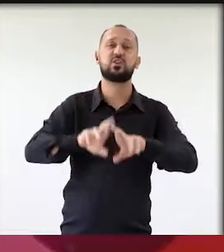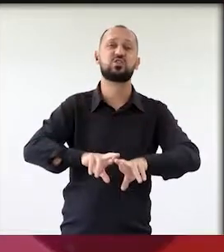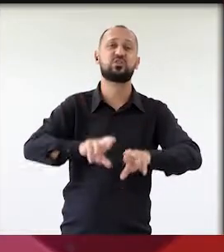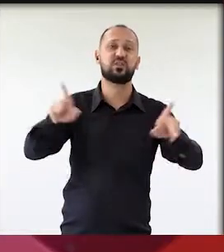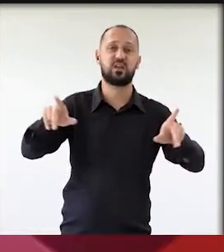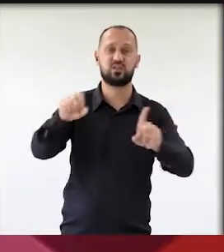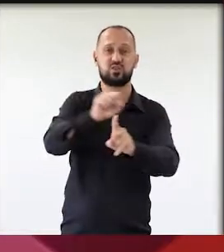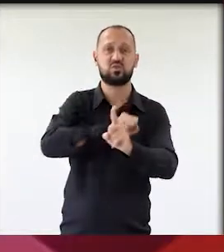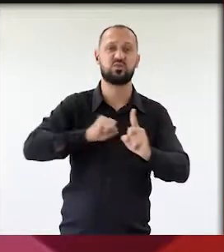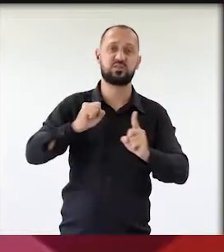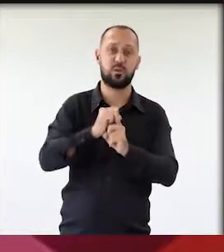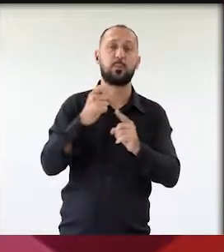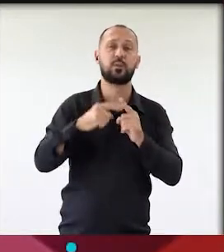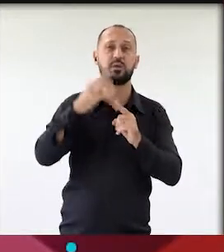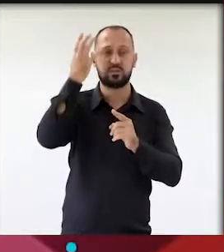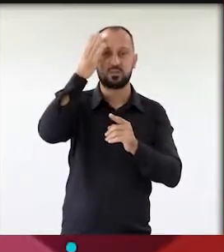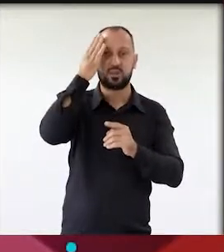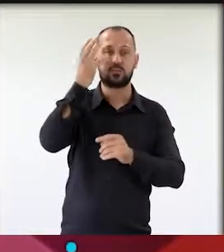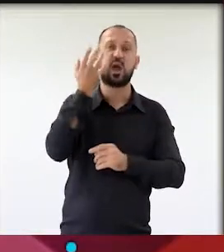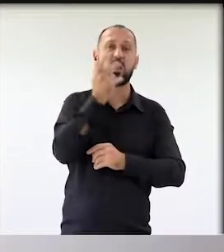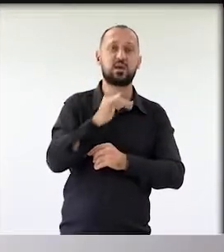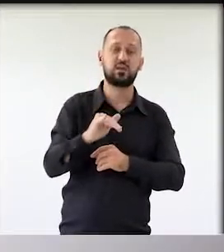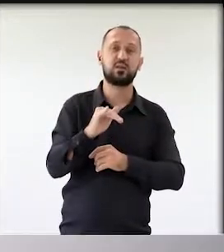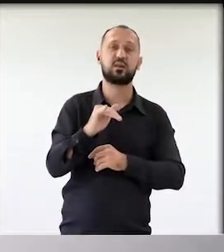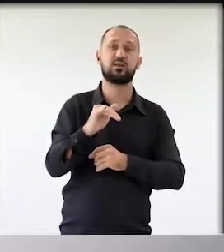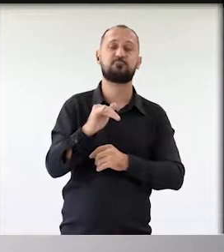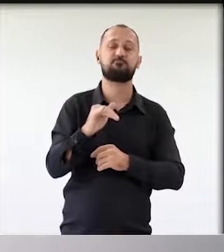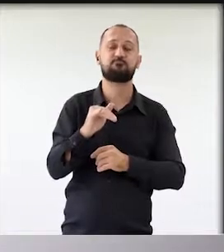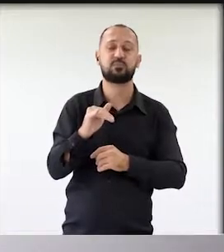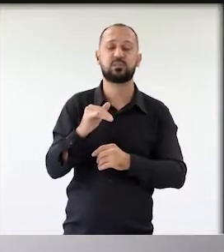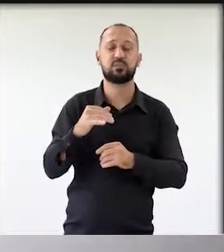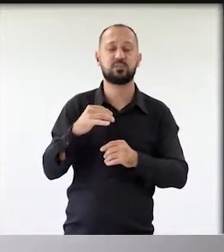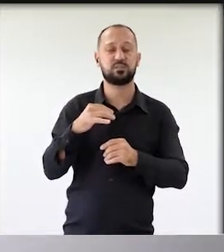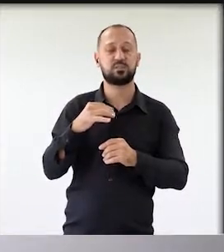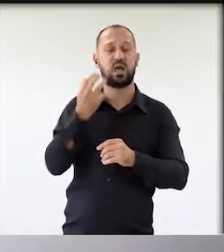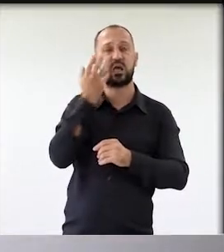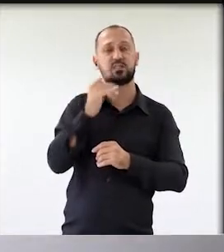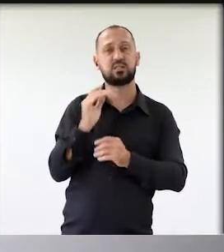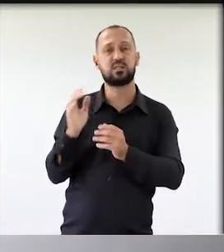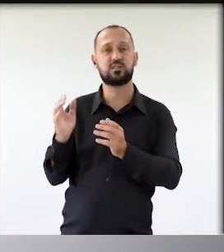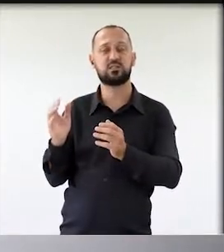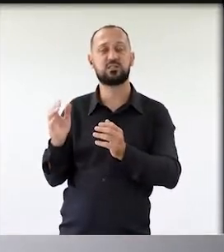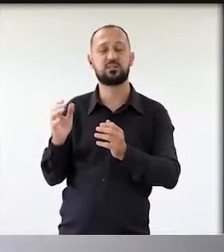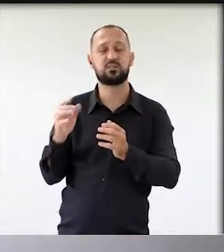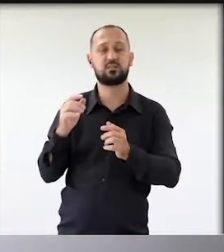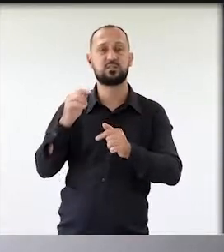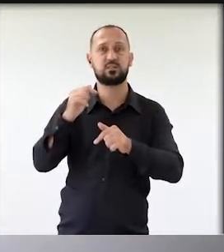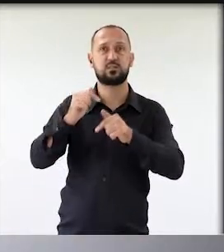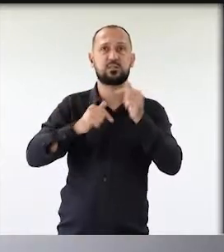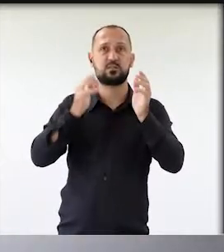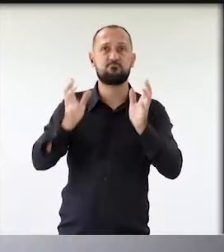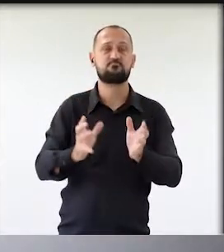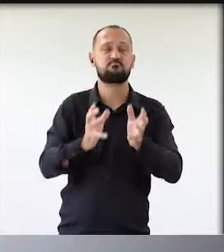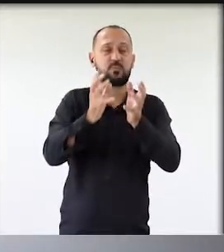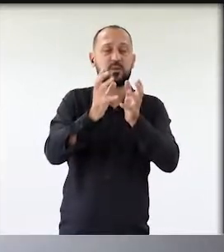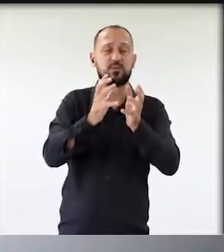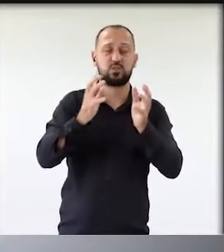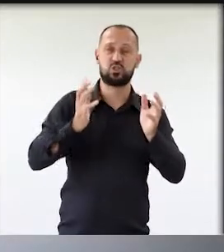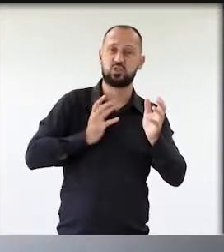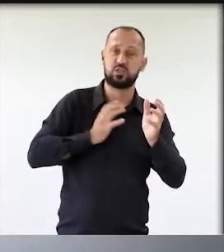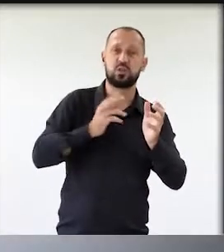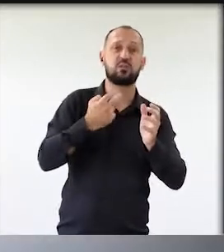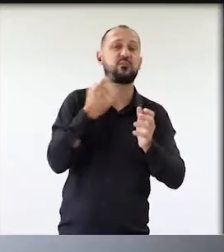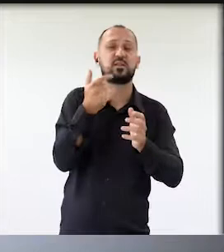social. Porque nós sabemos que as crianças de uma classe social mais abastada não serão submetidas a trabalho